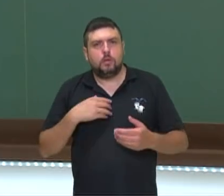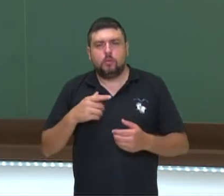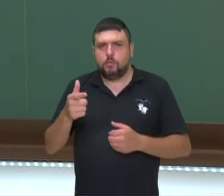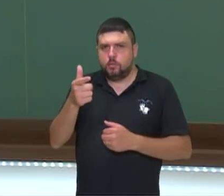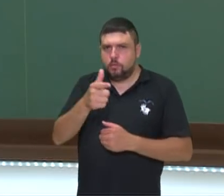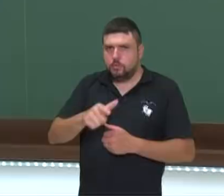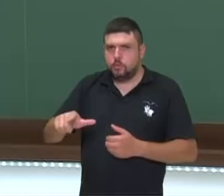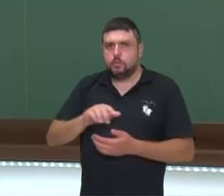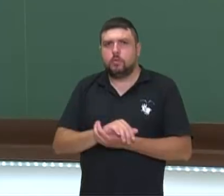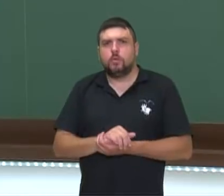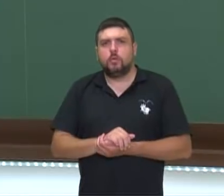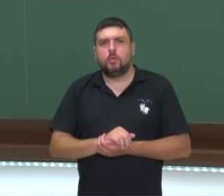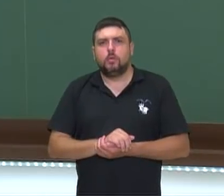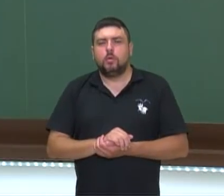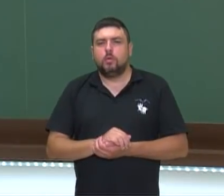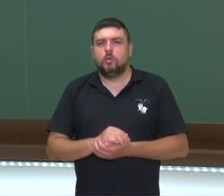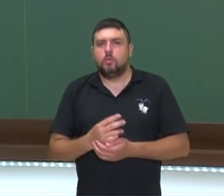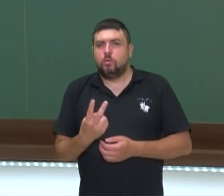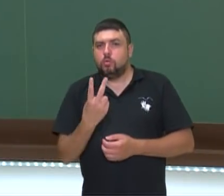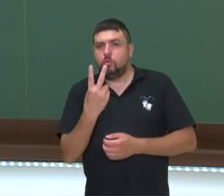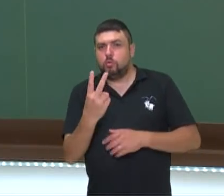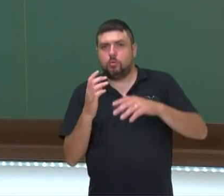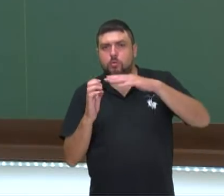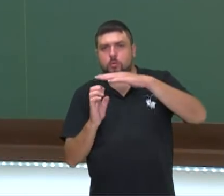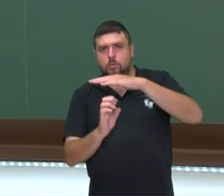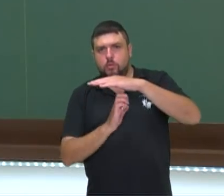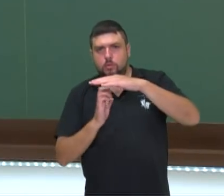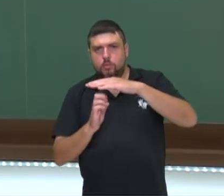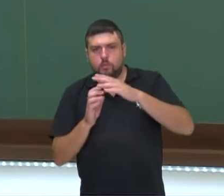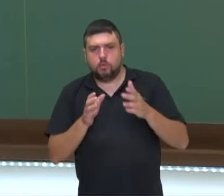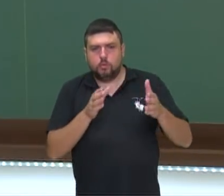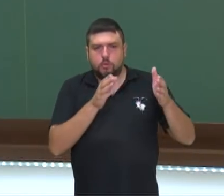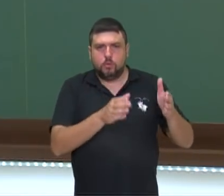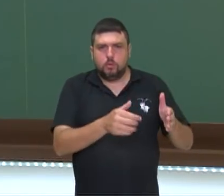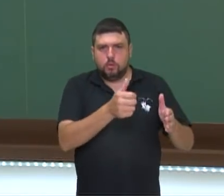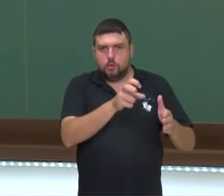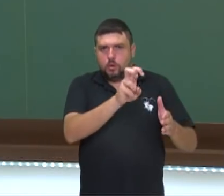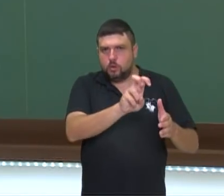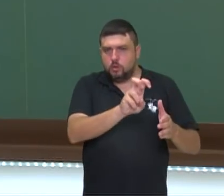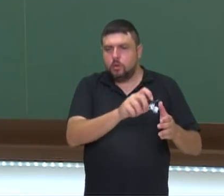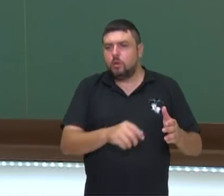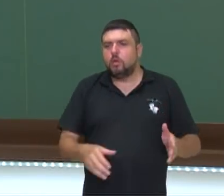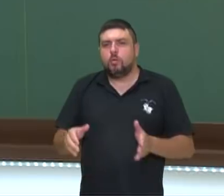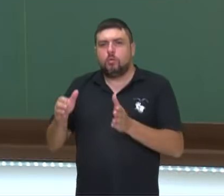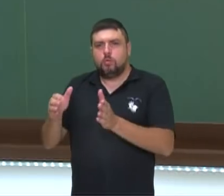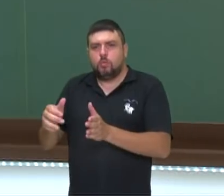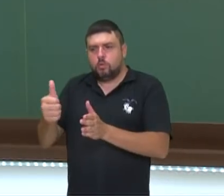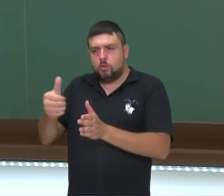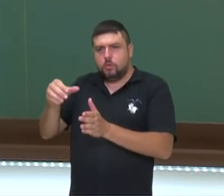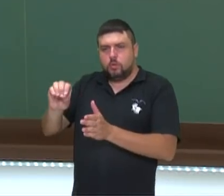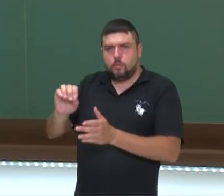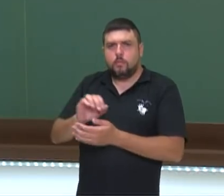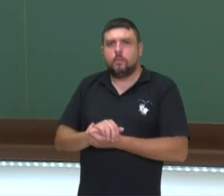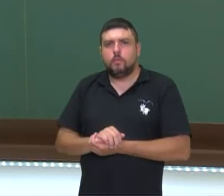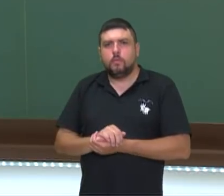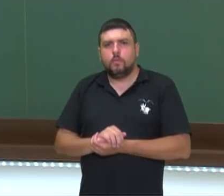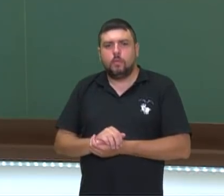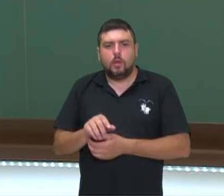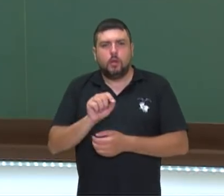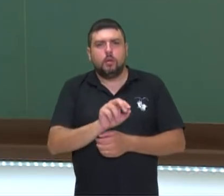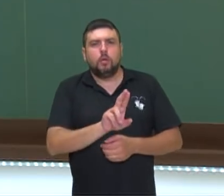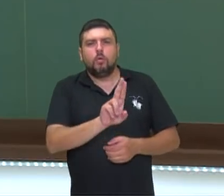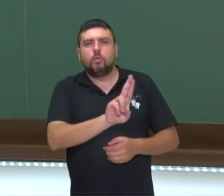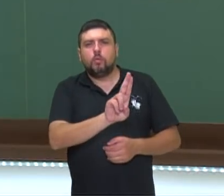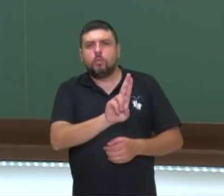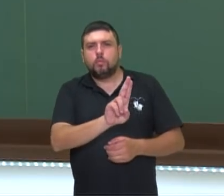aqui. Então, são duas empresas, uma com fixo de 15, a outra com fixo de 10. Uma cobra pela unidade